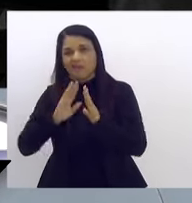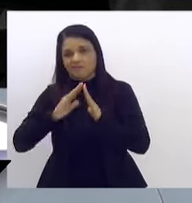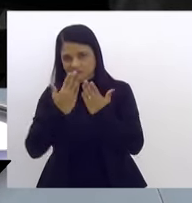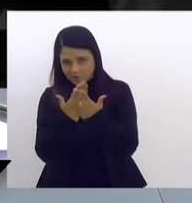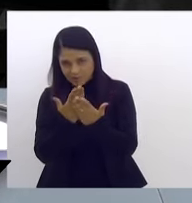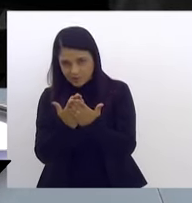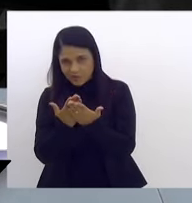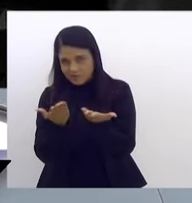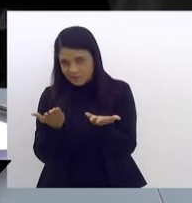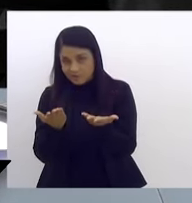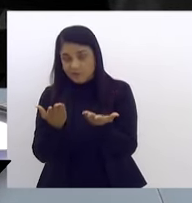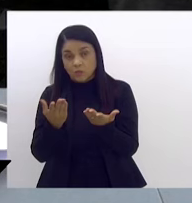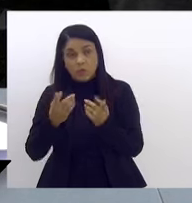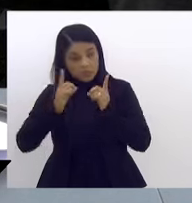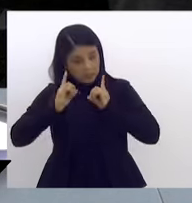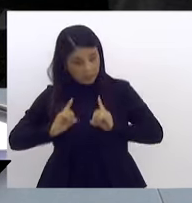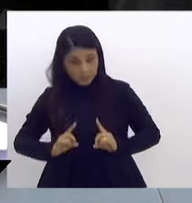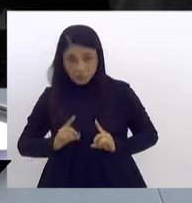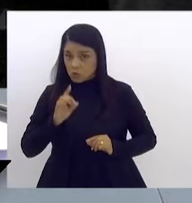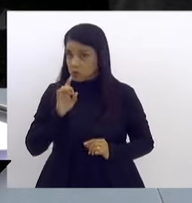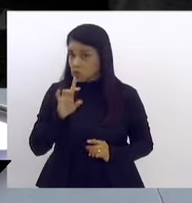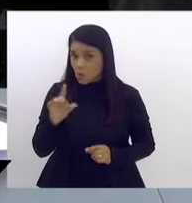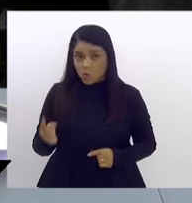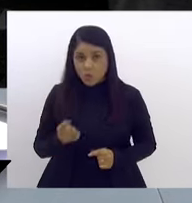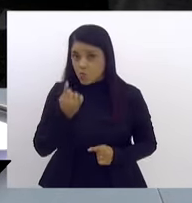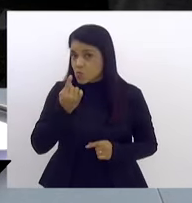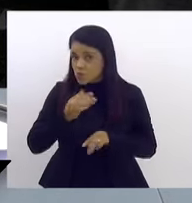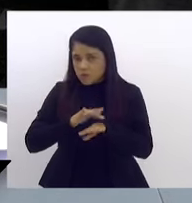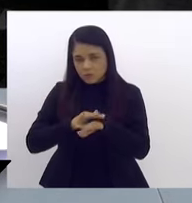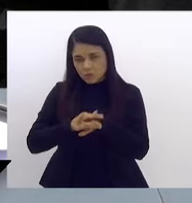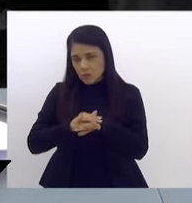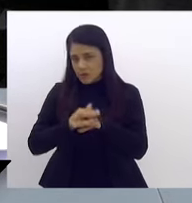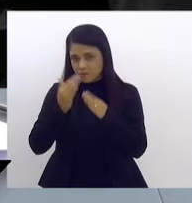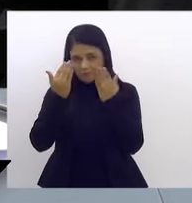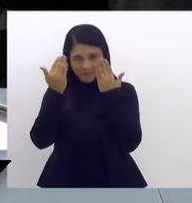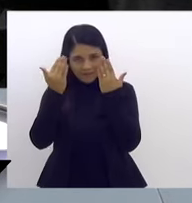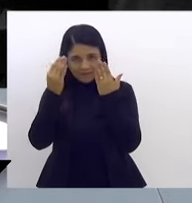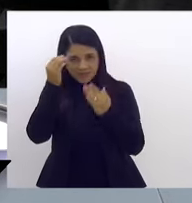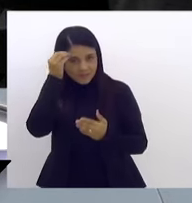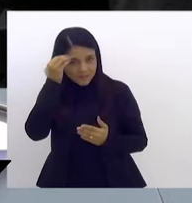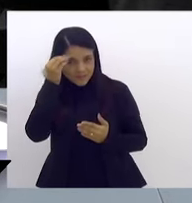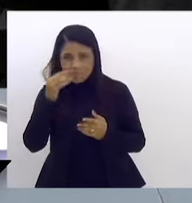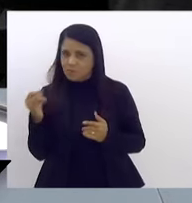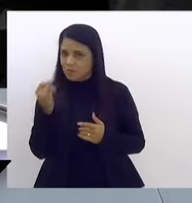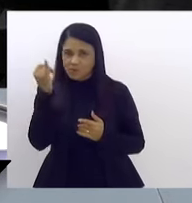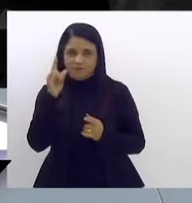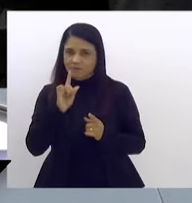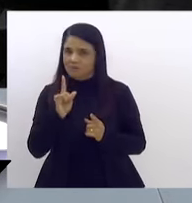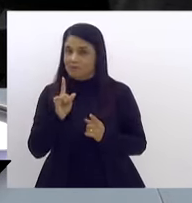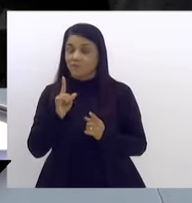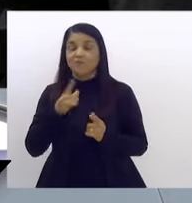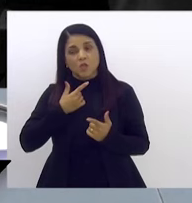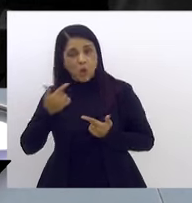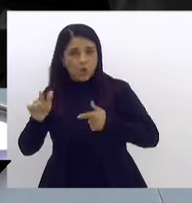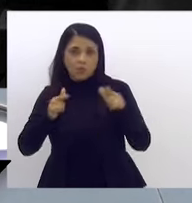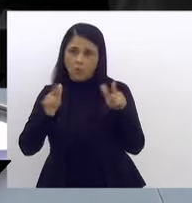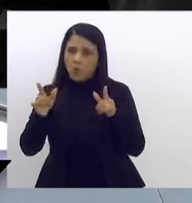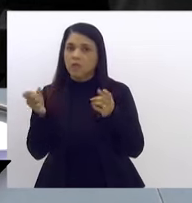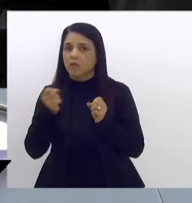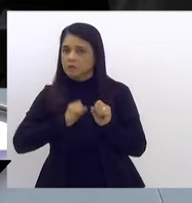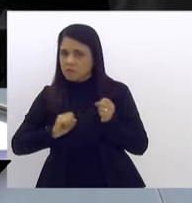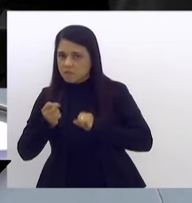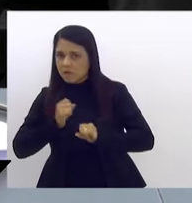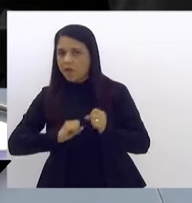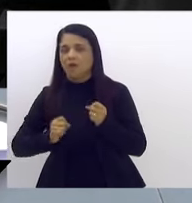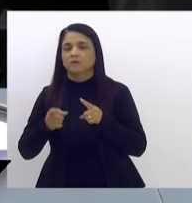exclusivamente da depressão que não é a única doença psíquica e importante mas Além do mais esse